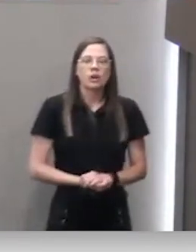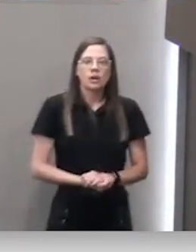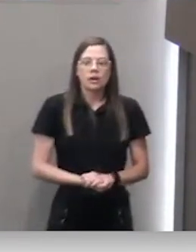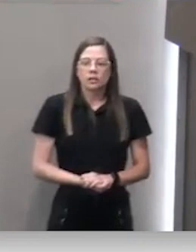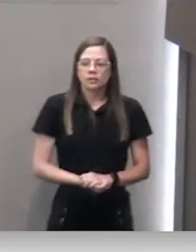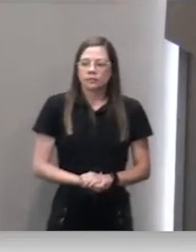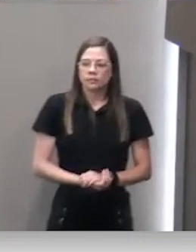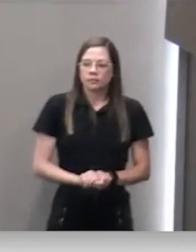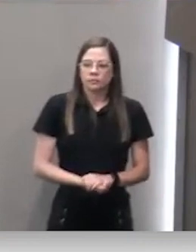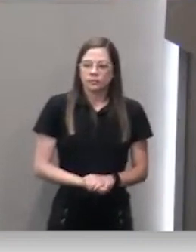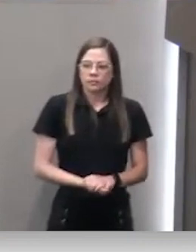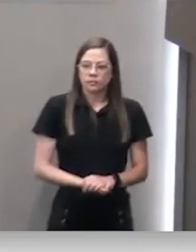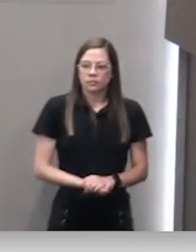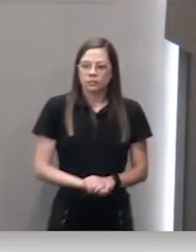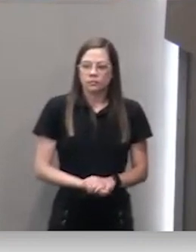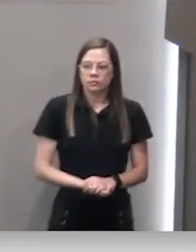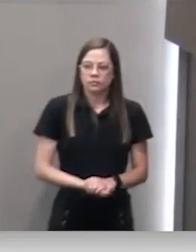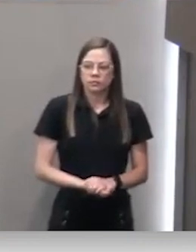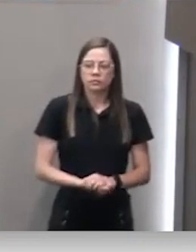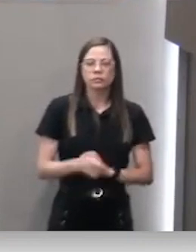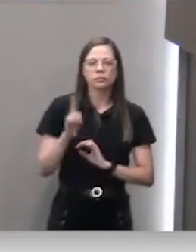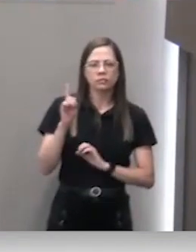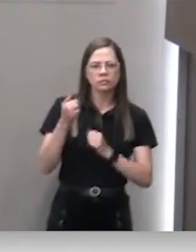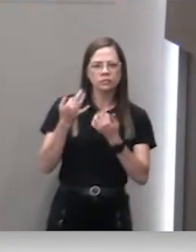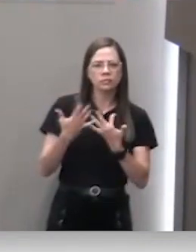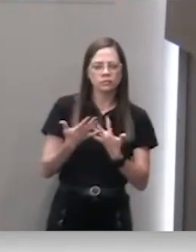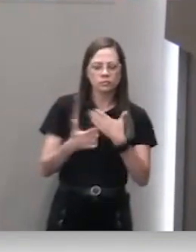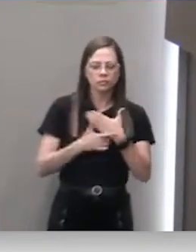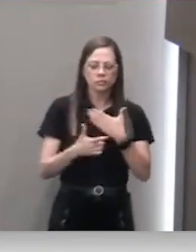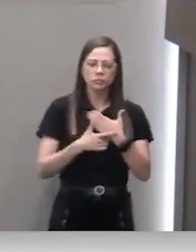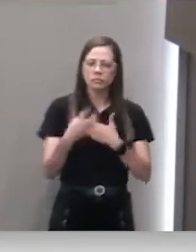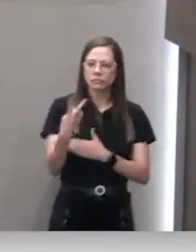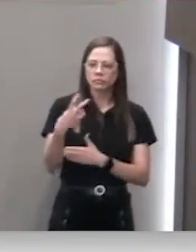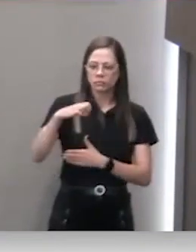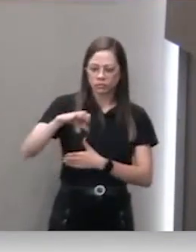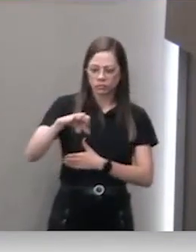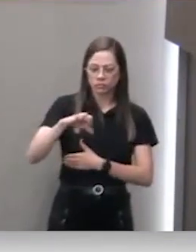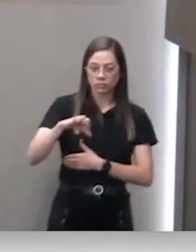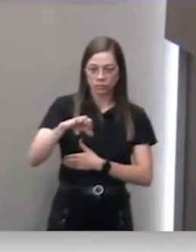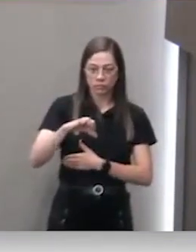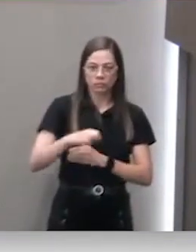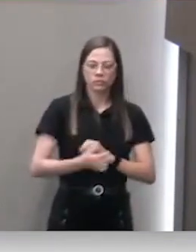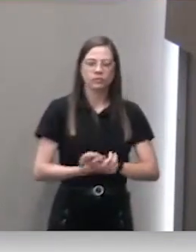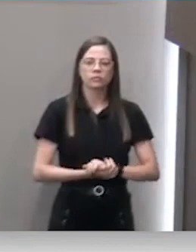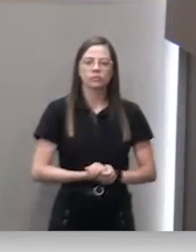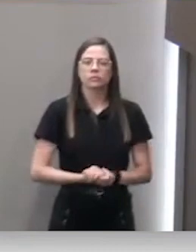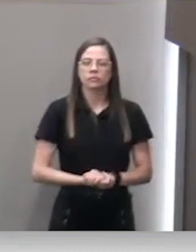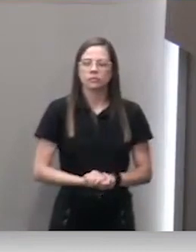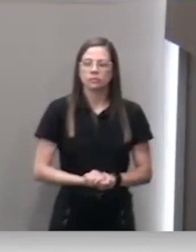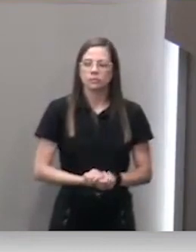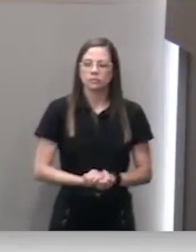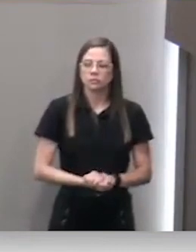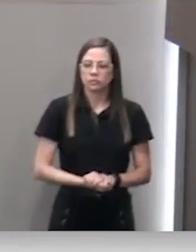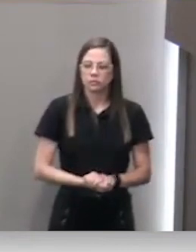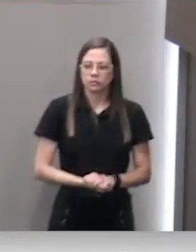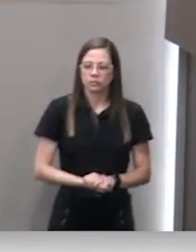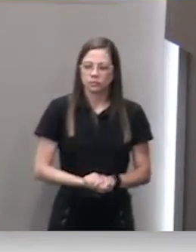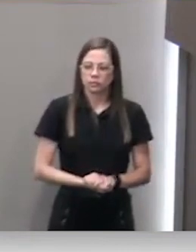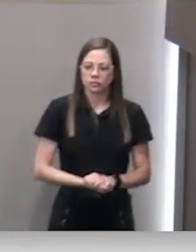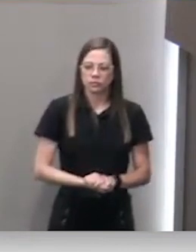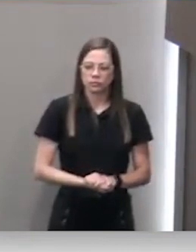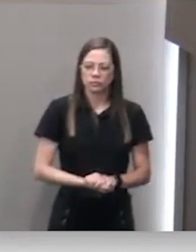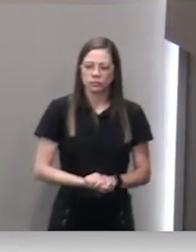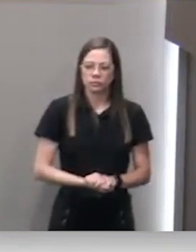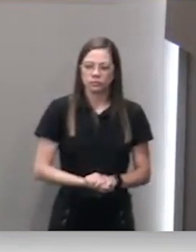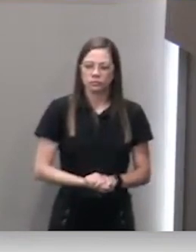esse vocabulário na página 29. Aqui. Enquanto isso, a Juliana, por sua vez, era